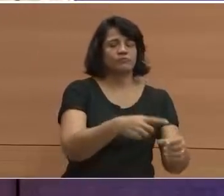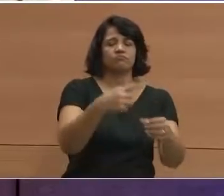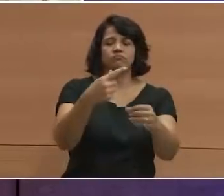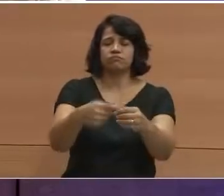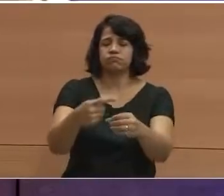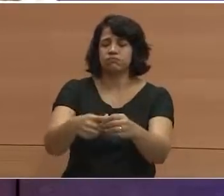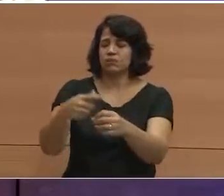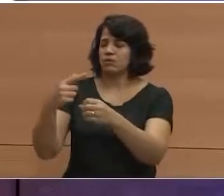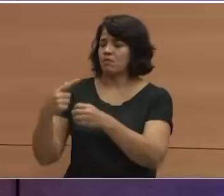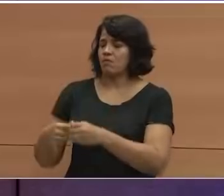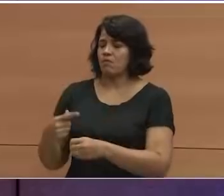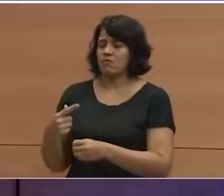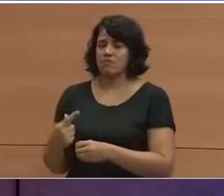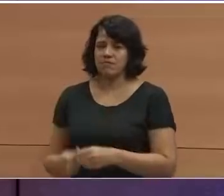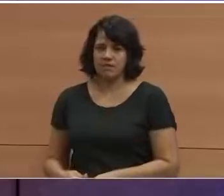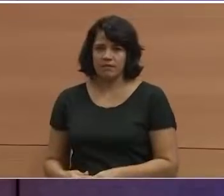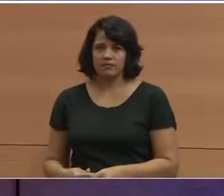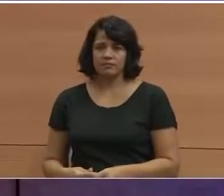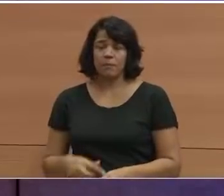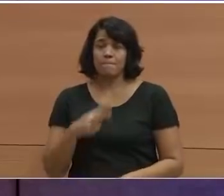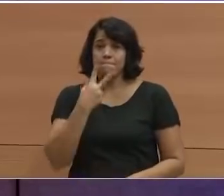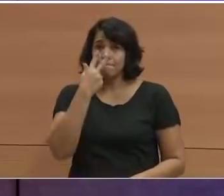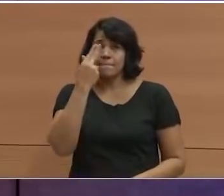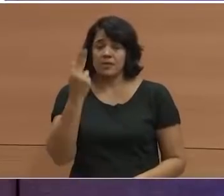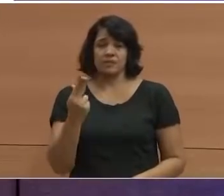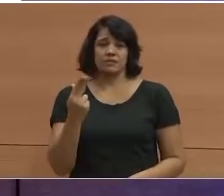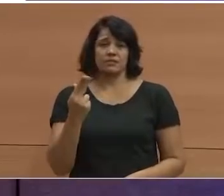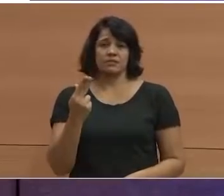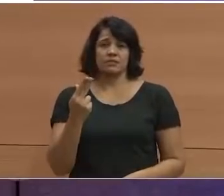cidade-país, era uma cidade-estado, era